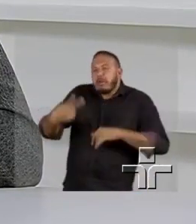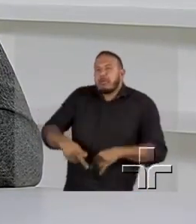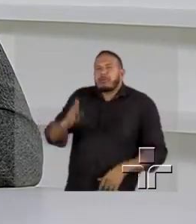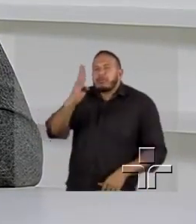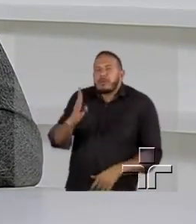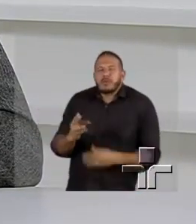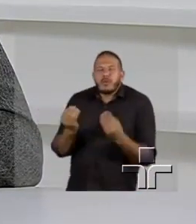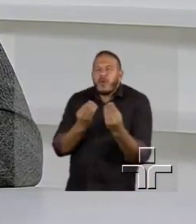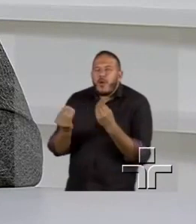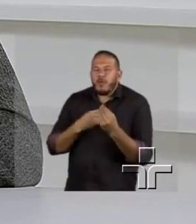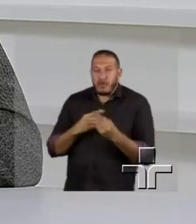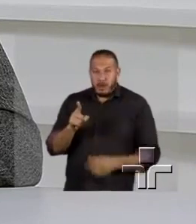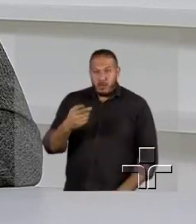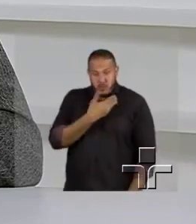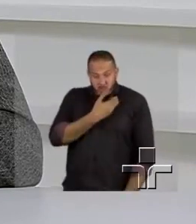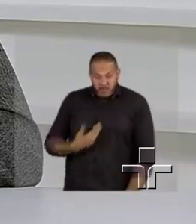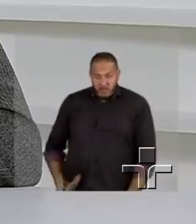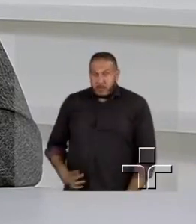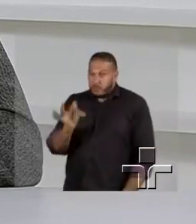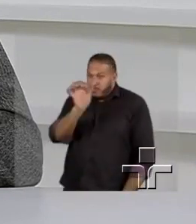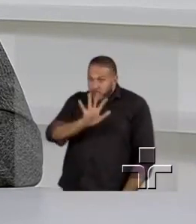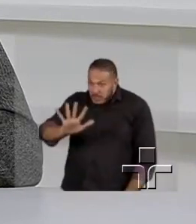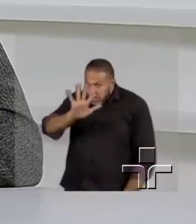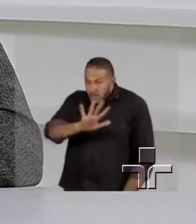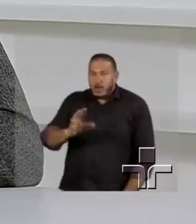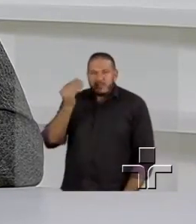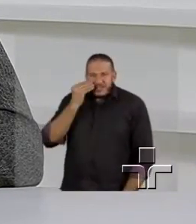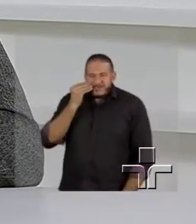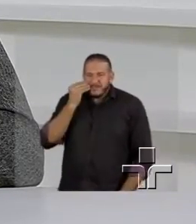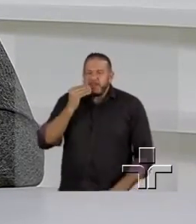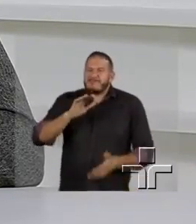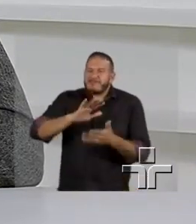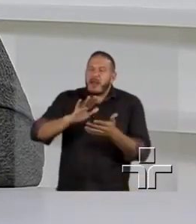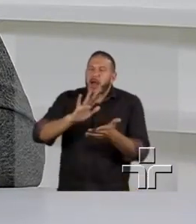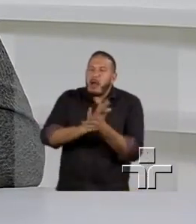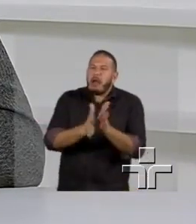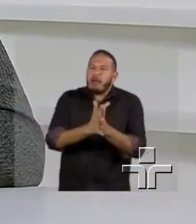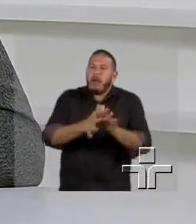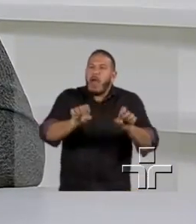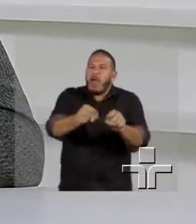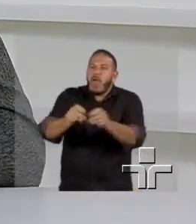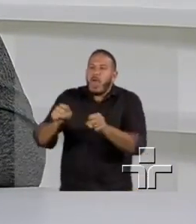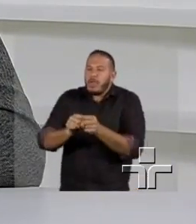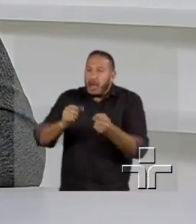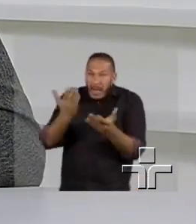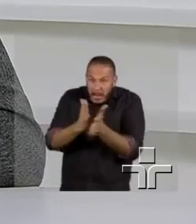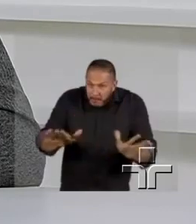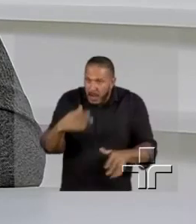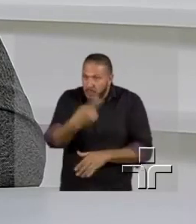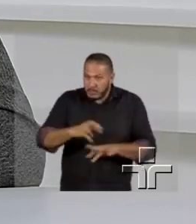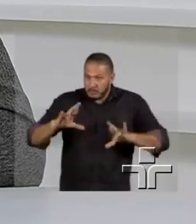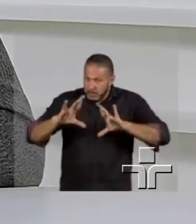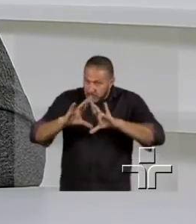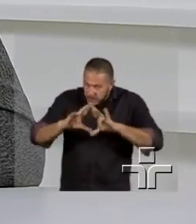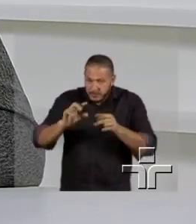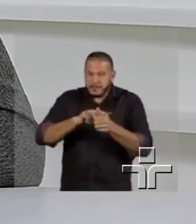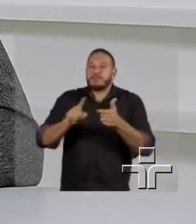na utilização do dinheiro público, né? Daniel. General, o senhor, voltando um pouquinho à sua experiência internacional, o